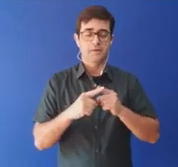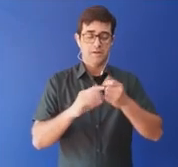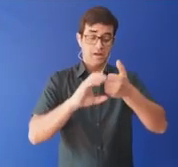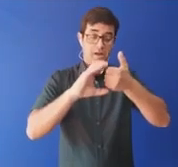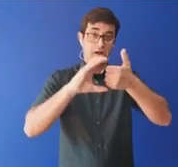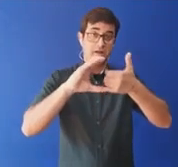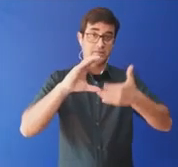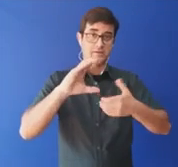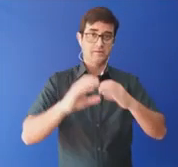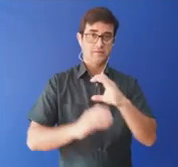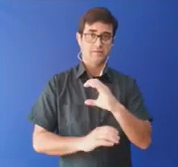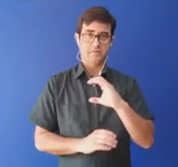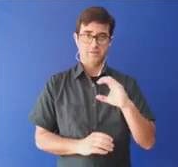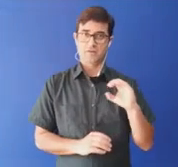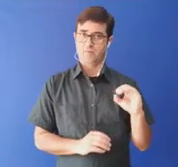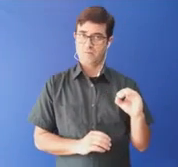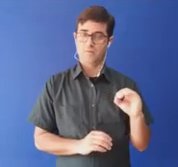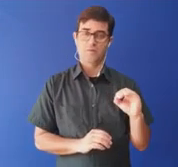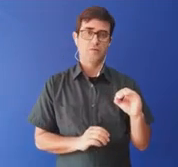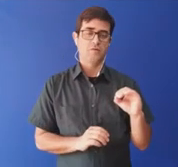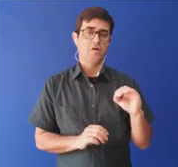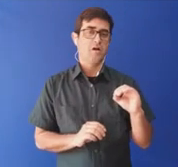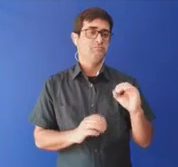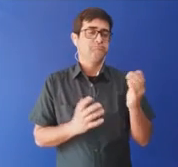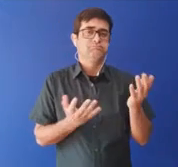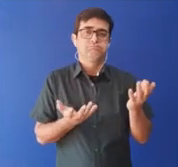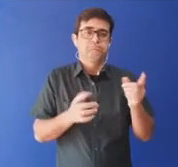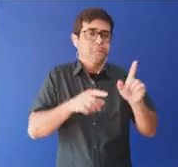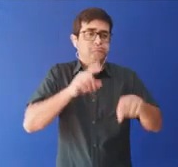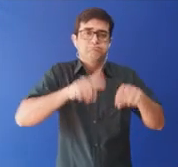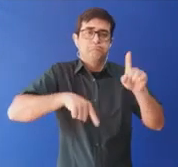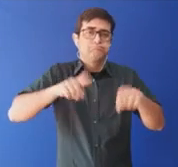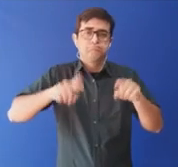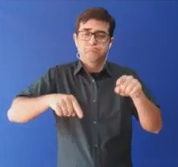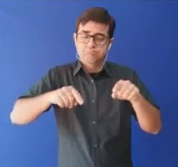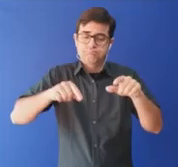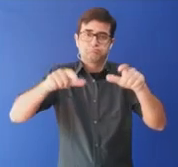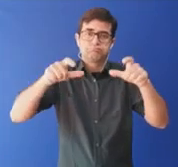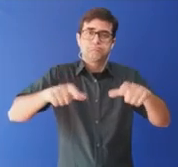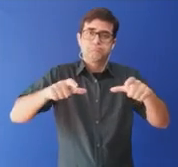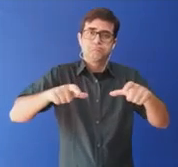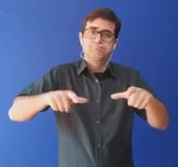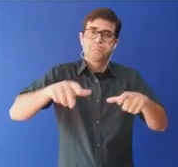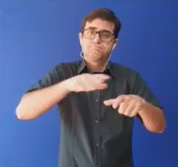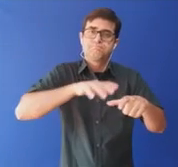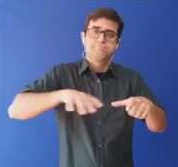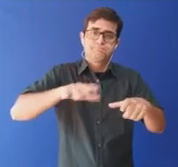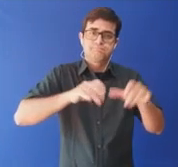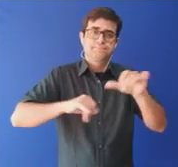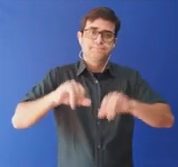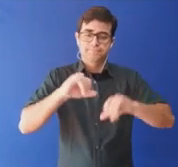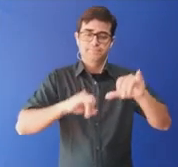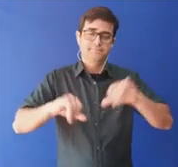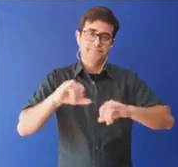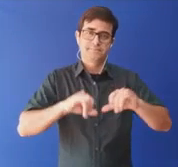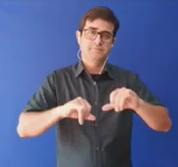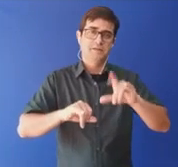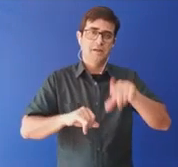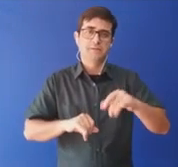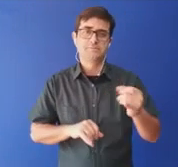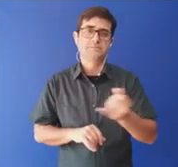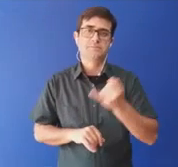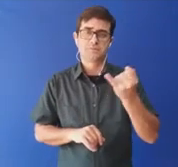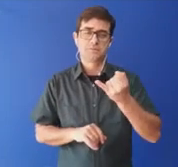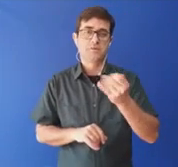E porque a característica da ligação CO pouco vai variar dependendo do ambiente químico. E isso é